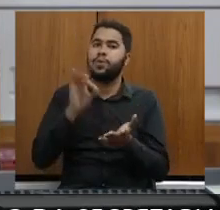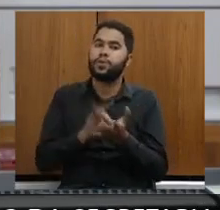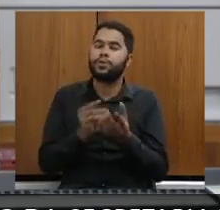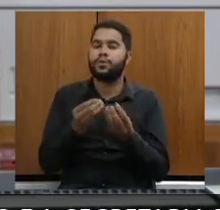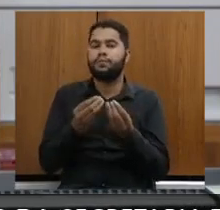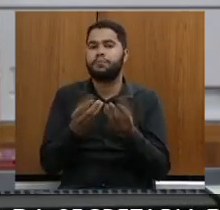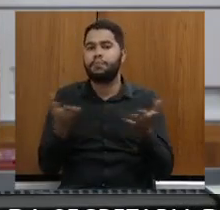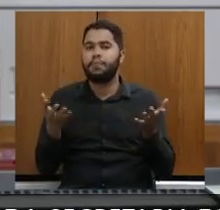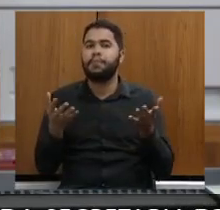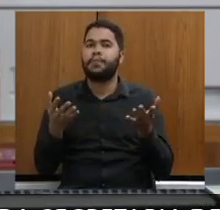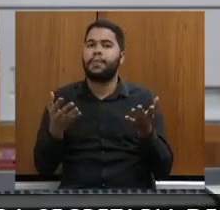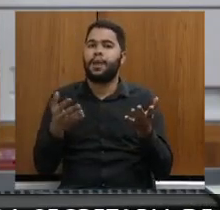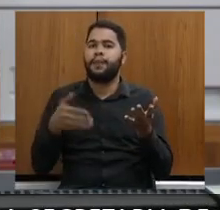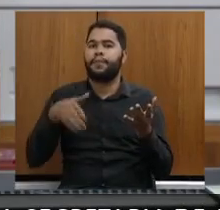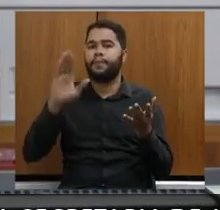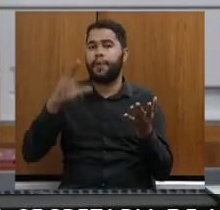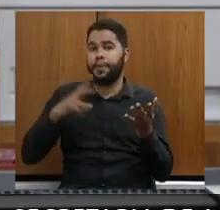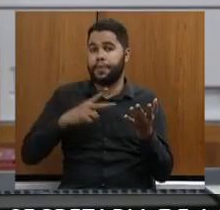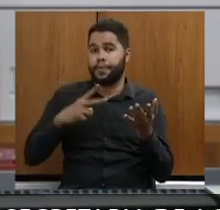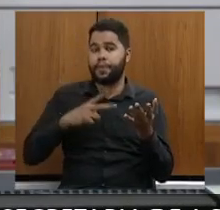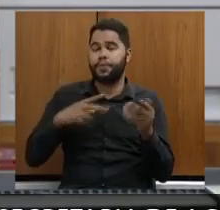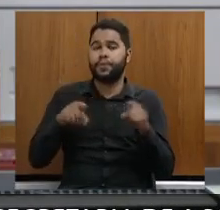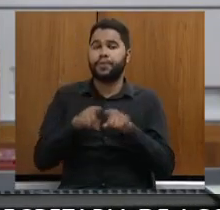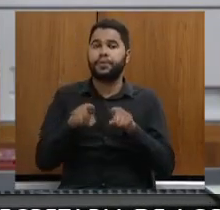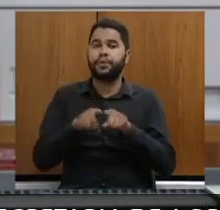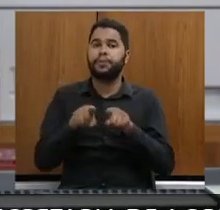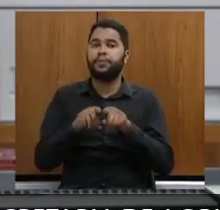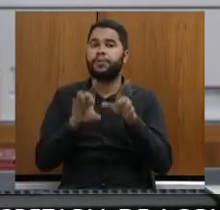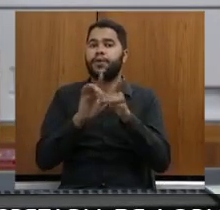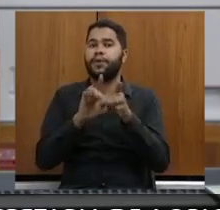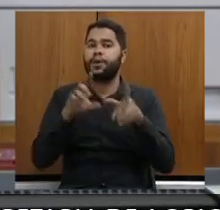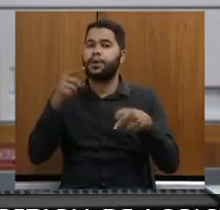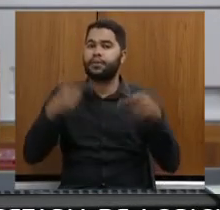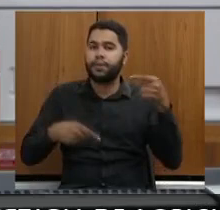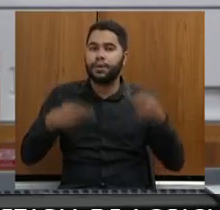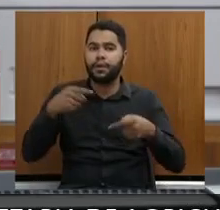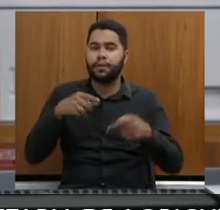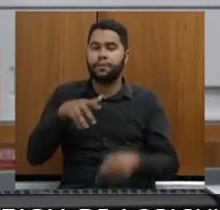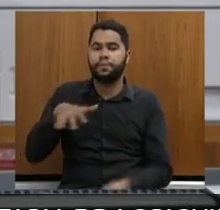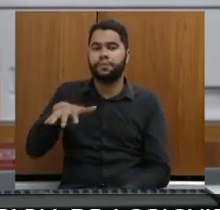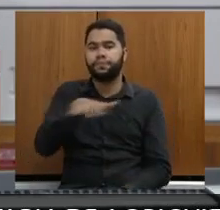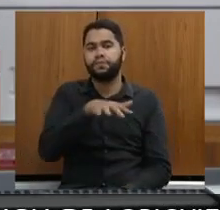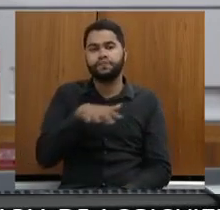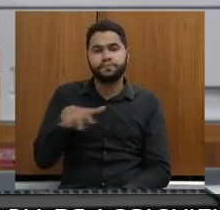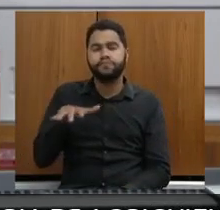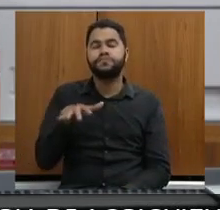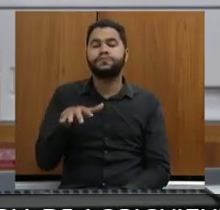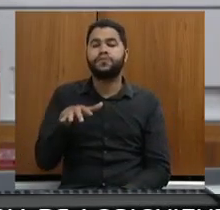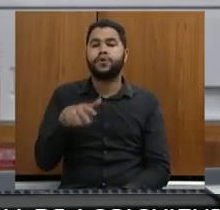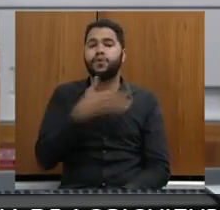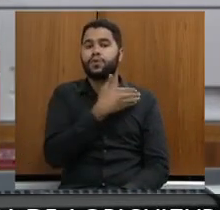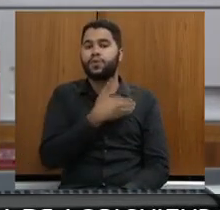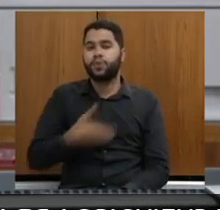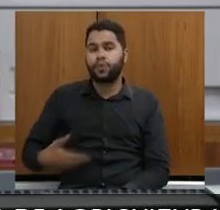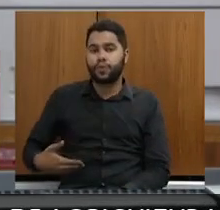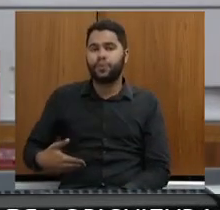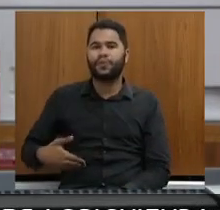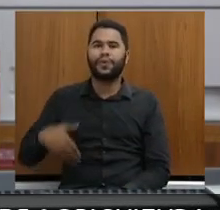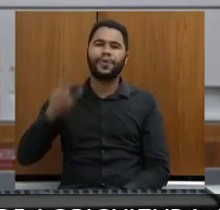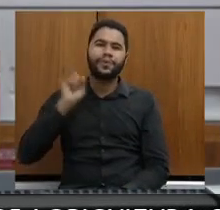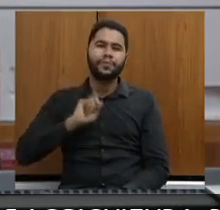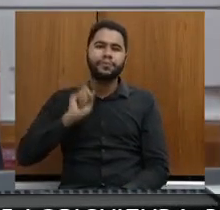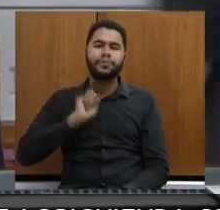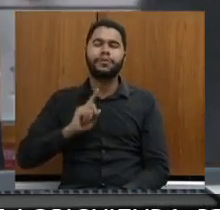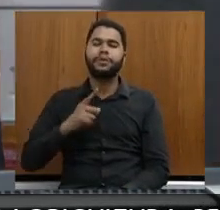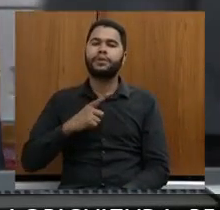atrás mas eles o nada EA livre concorrência ali pra que ele é para aquela área e o governo de Minas Gerais tem um